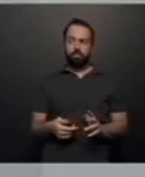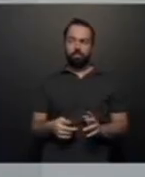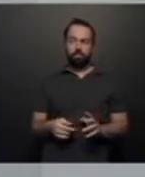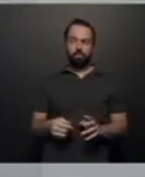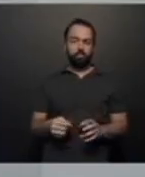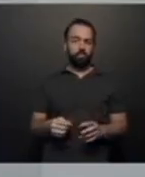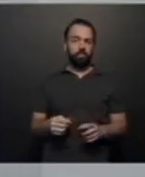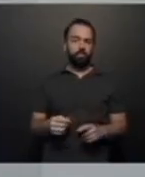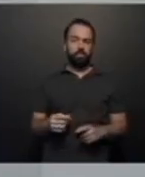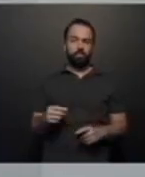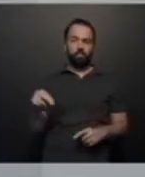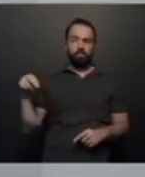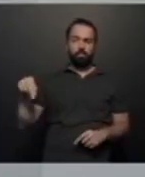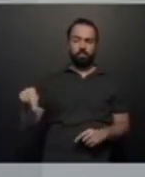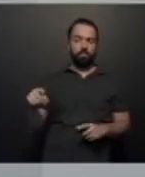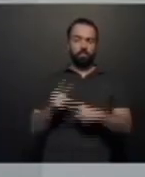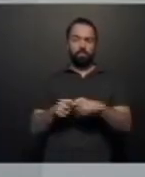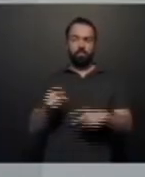escritos na forma de fração.